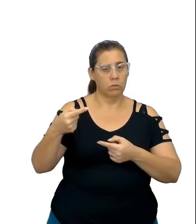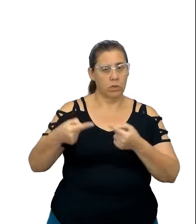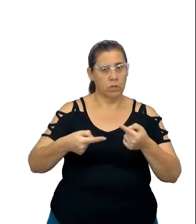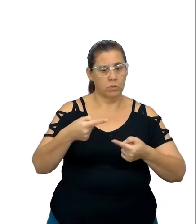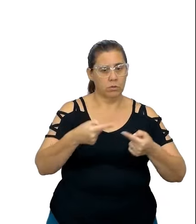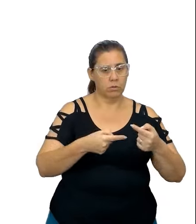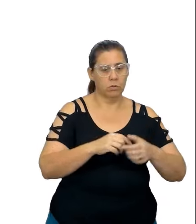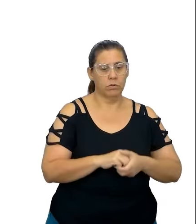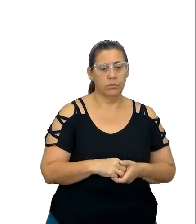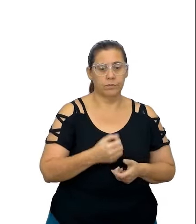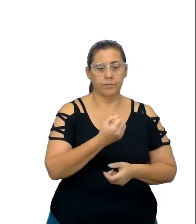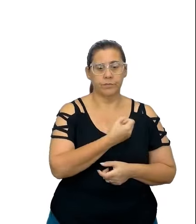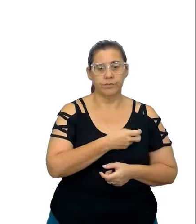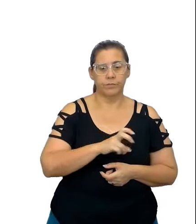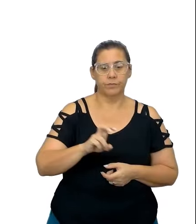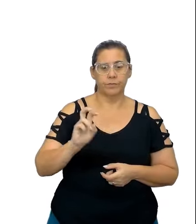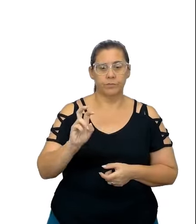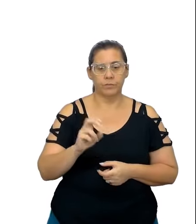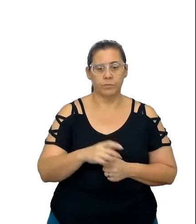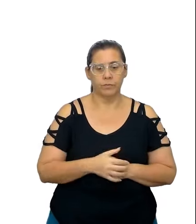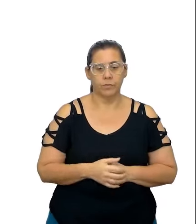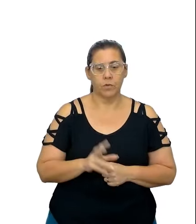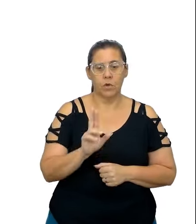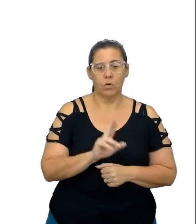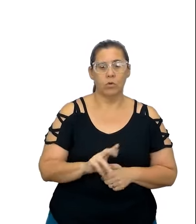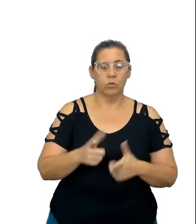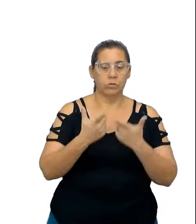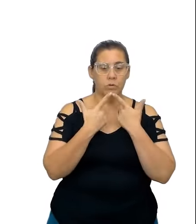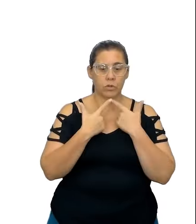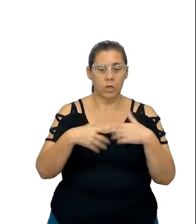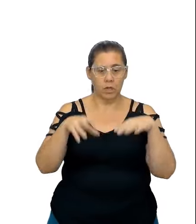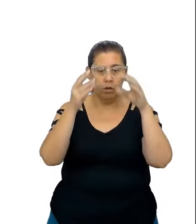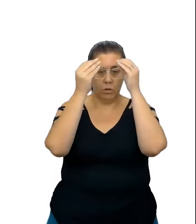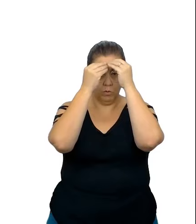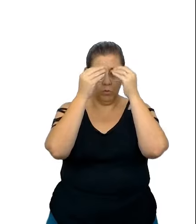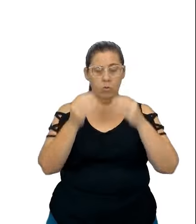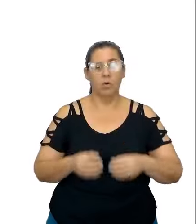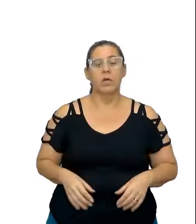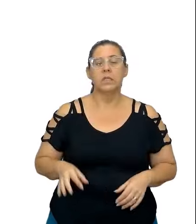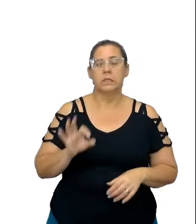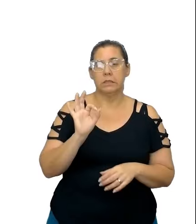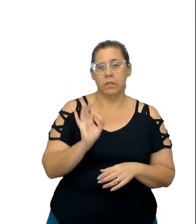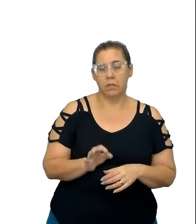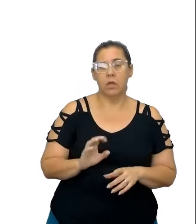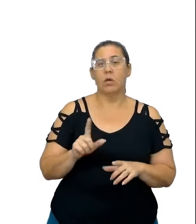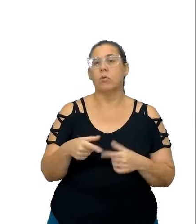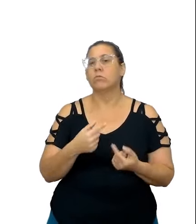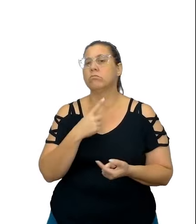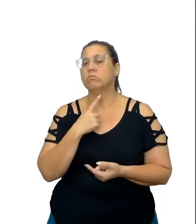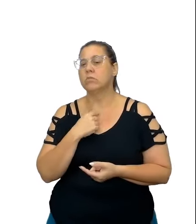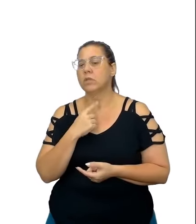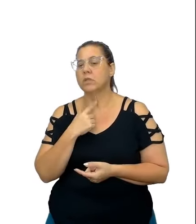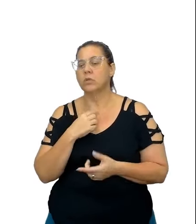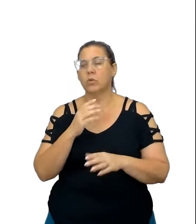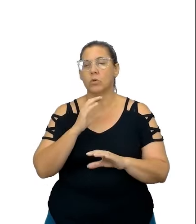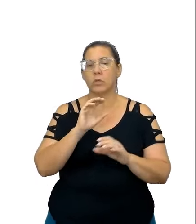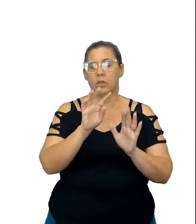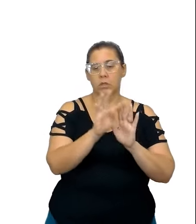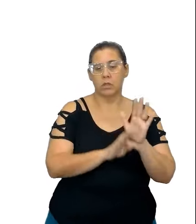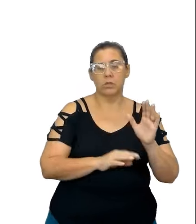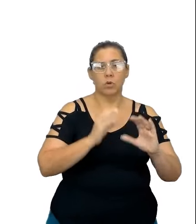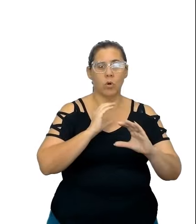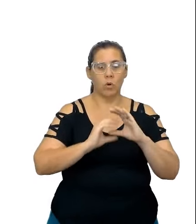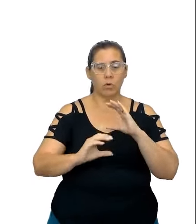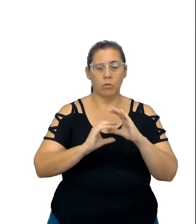discutido. Cinco, definir o uso de linguagem adequada à intencionalidade e ao contexto comunicativo do